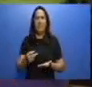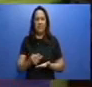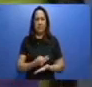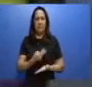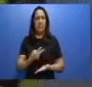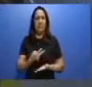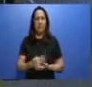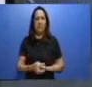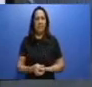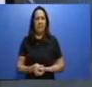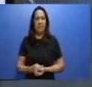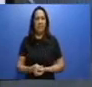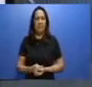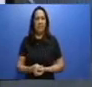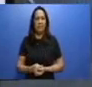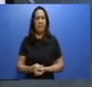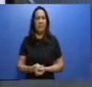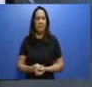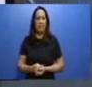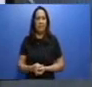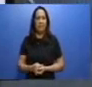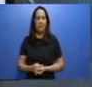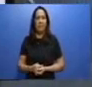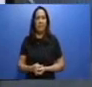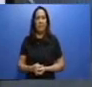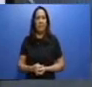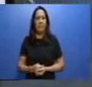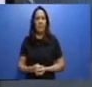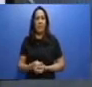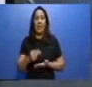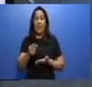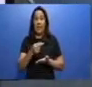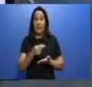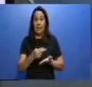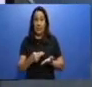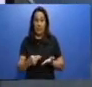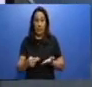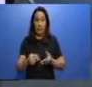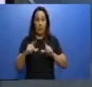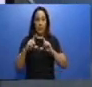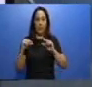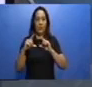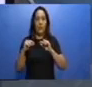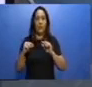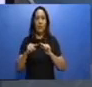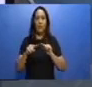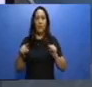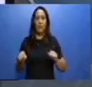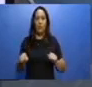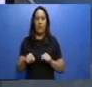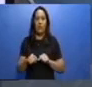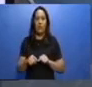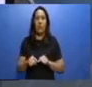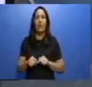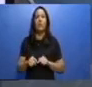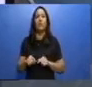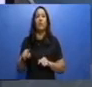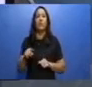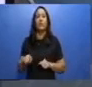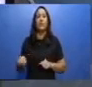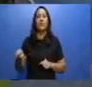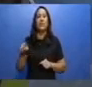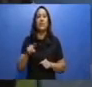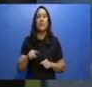aquela retinha que a professora mostrou. Lembra? Triângulo, quadrado, retângulo,